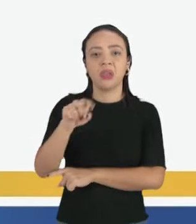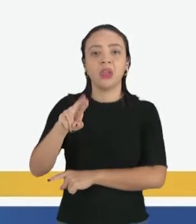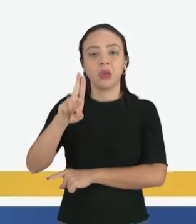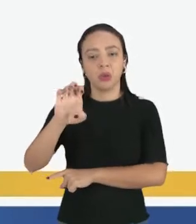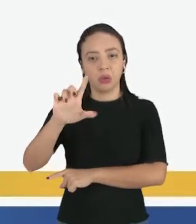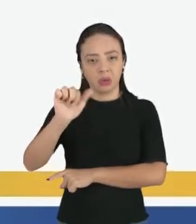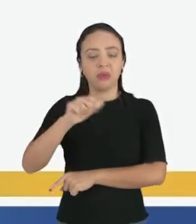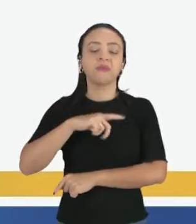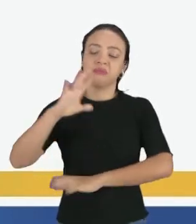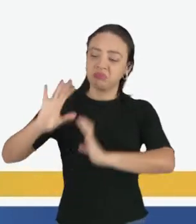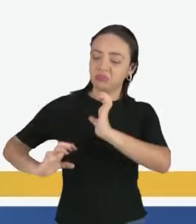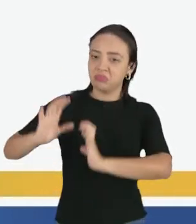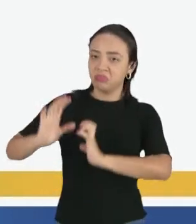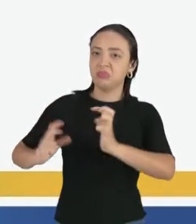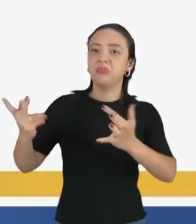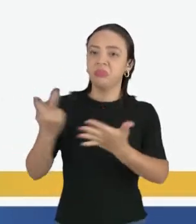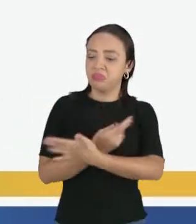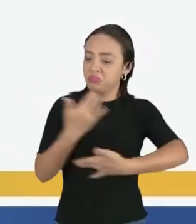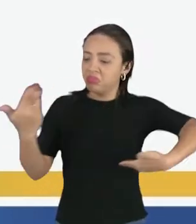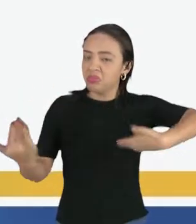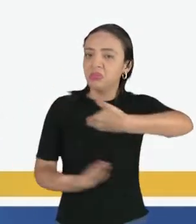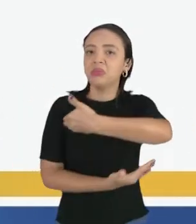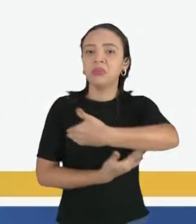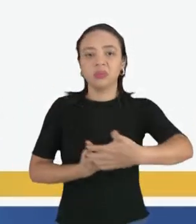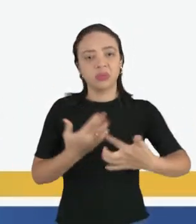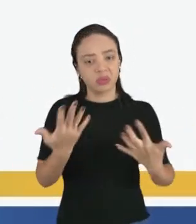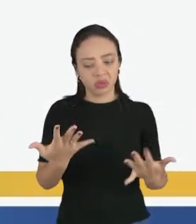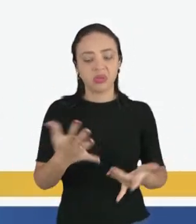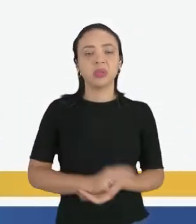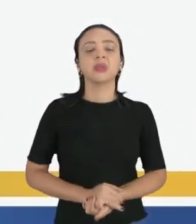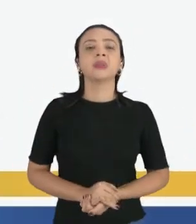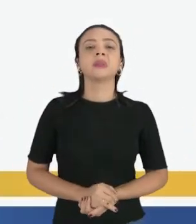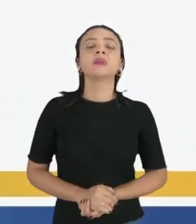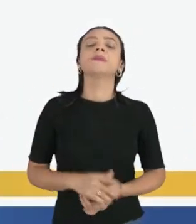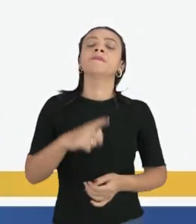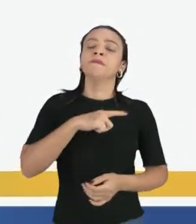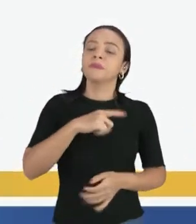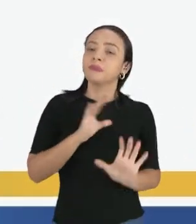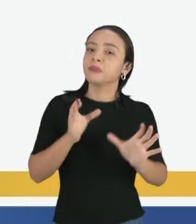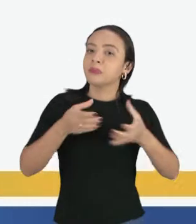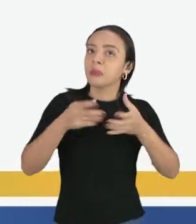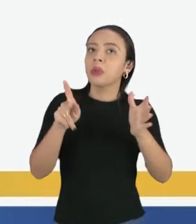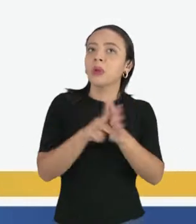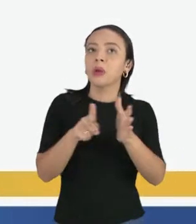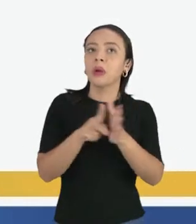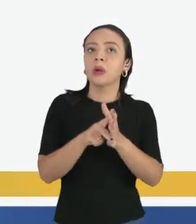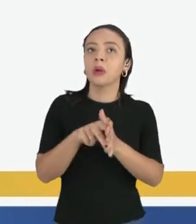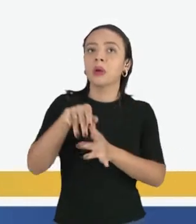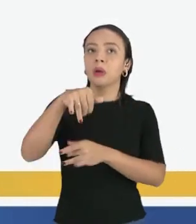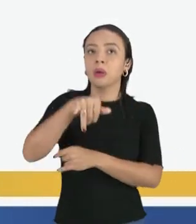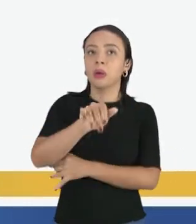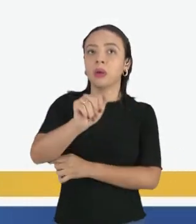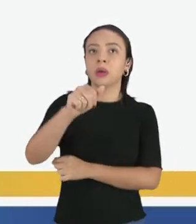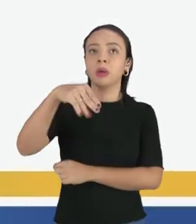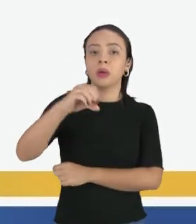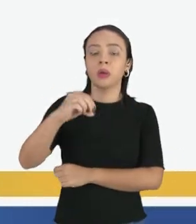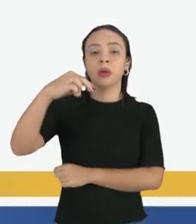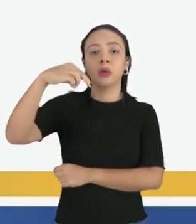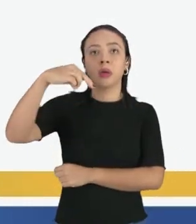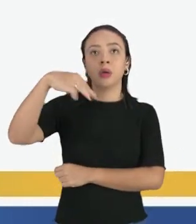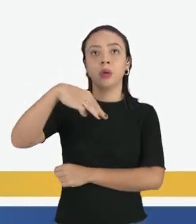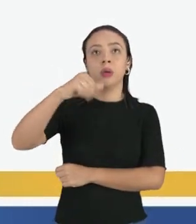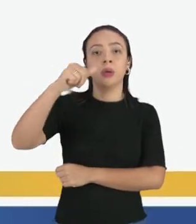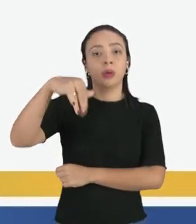um conflito que envolve realmente interesse. Já ali está uma comunidade Yanomami e chegam os garimpeiros